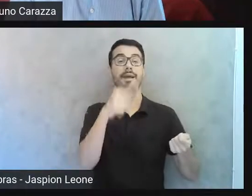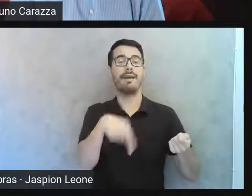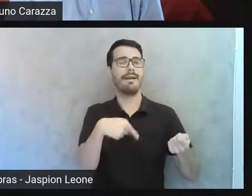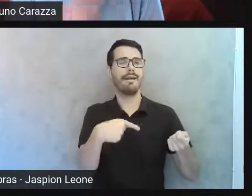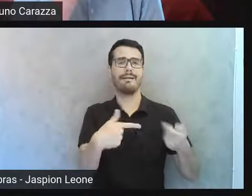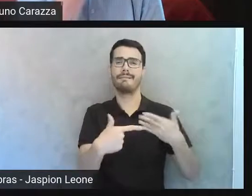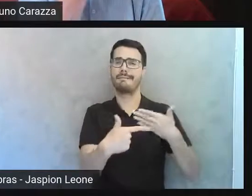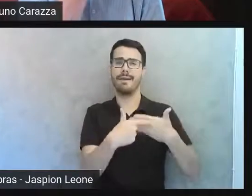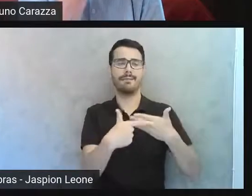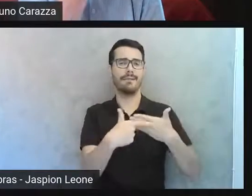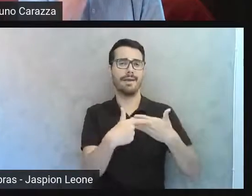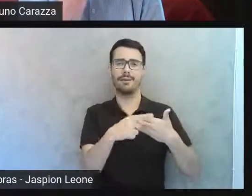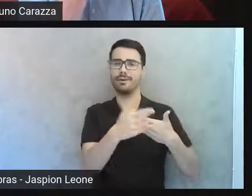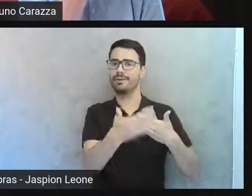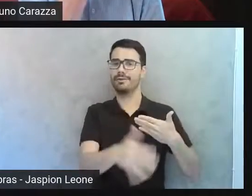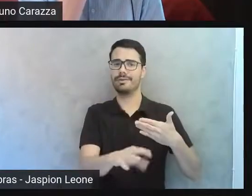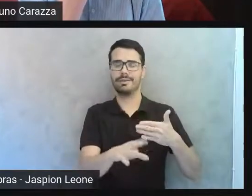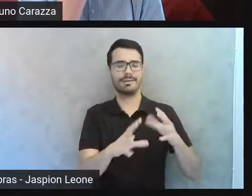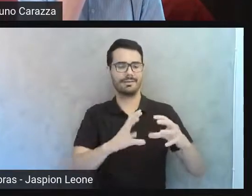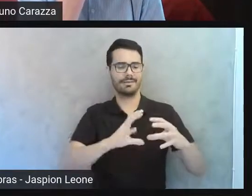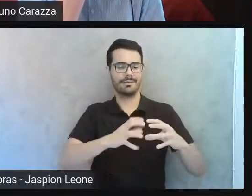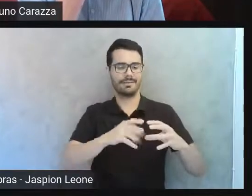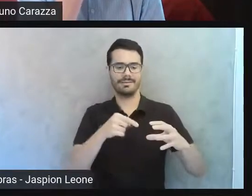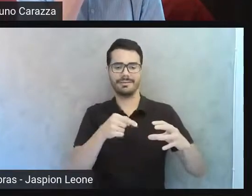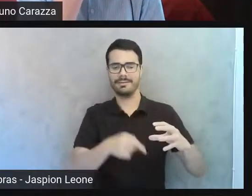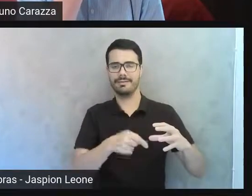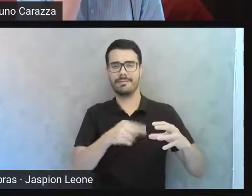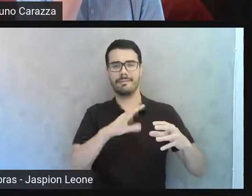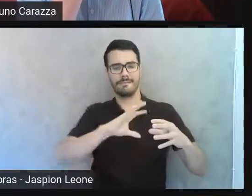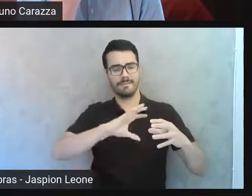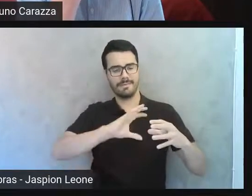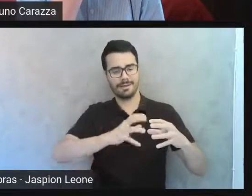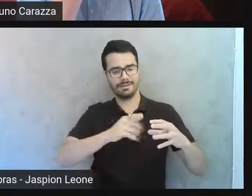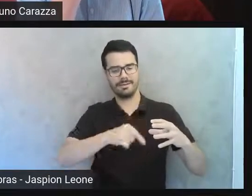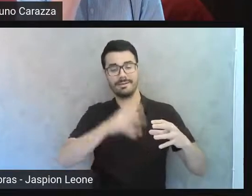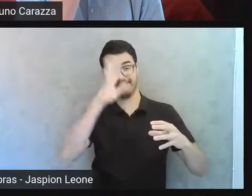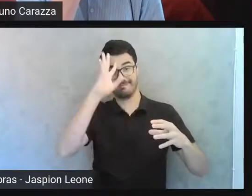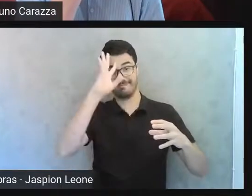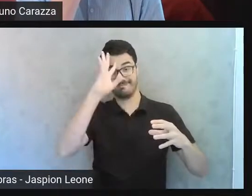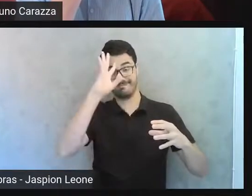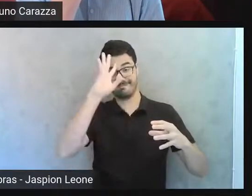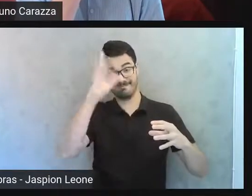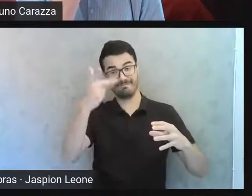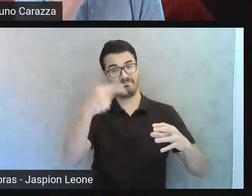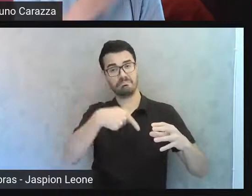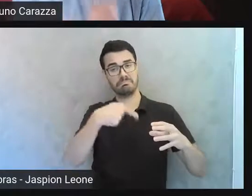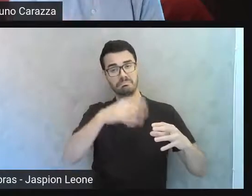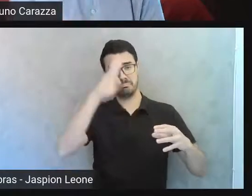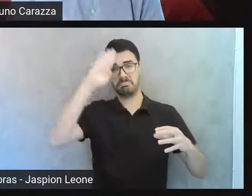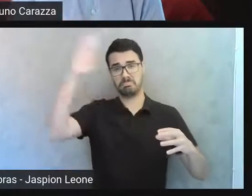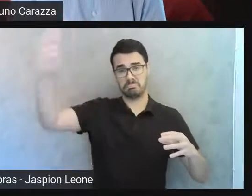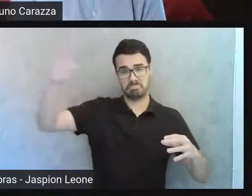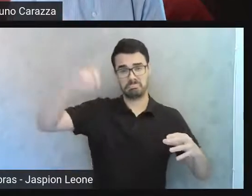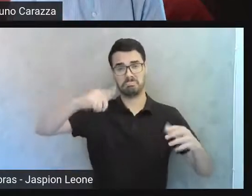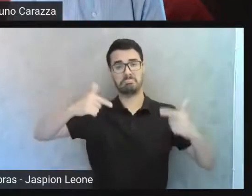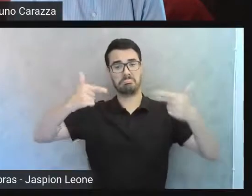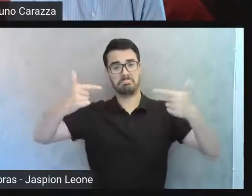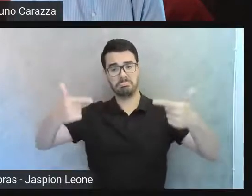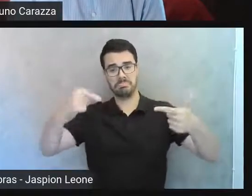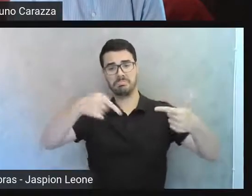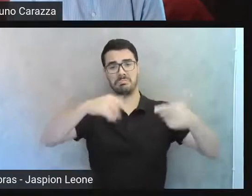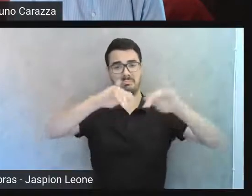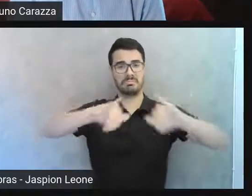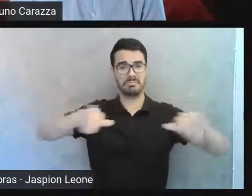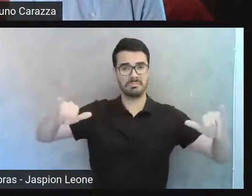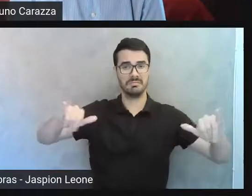que o partido fizesse, porque o partido que deveria ser a cara das decisões e que devia estar na frente da campanha,